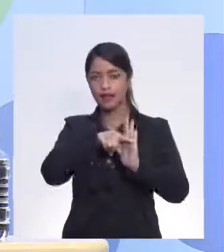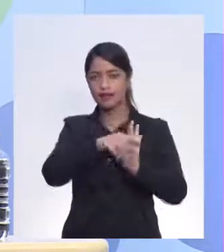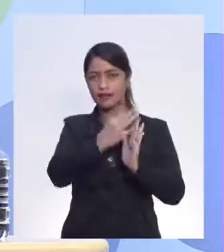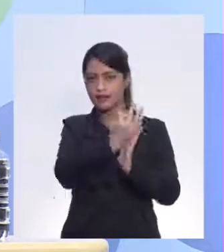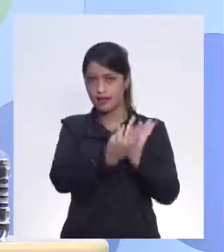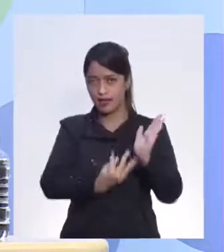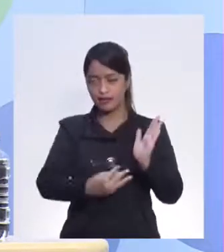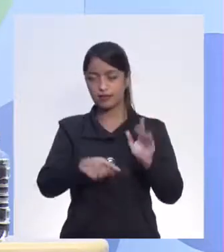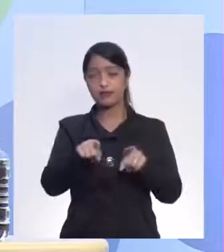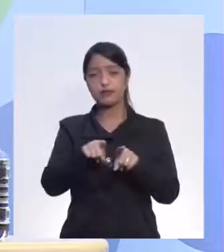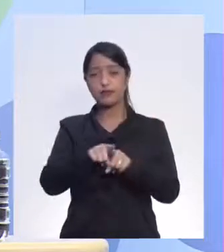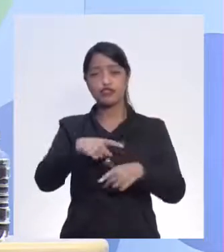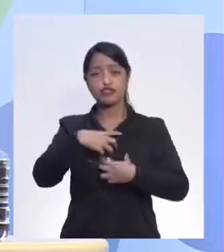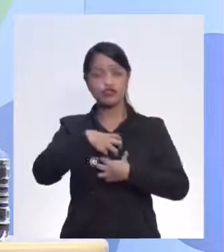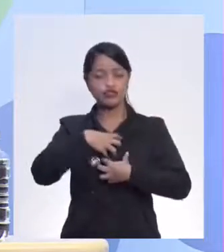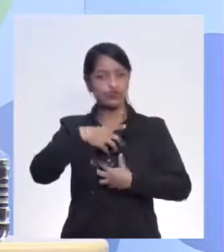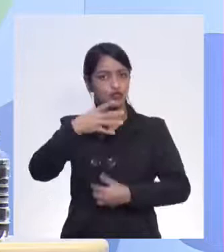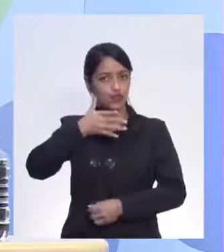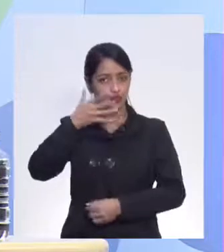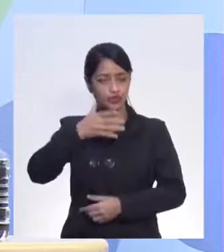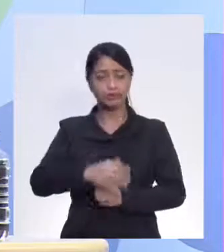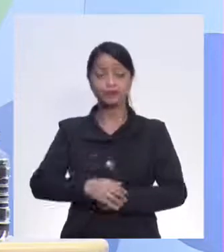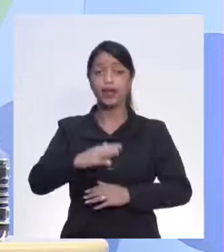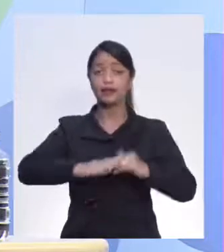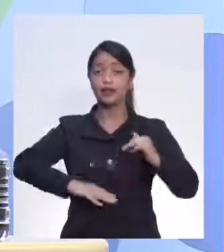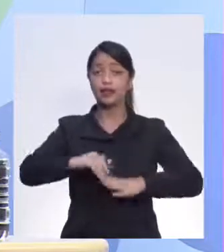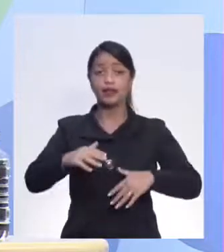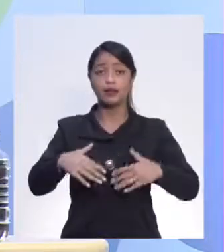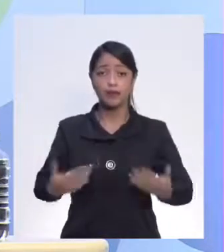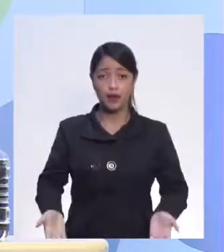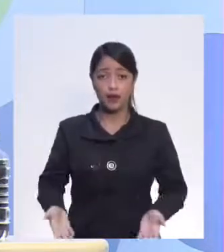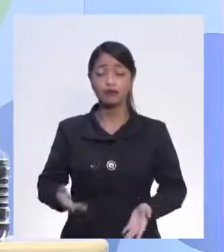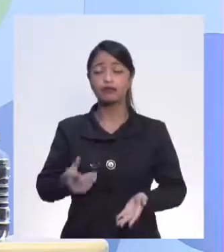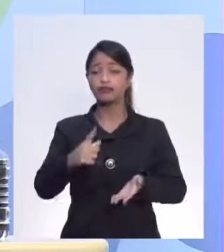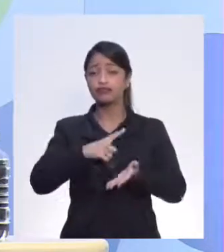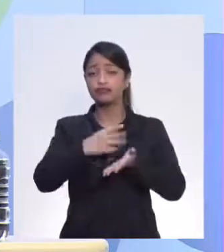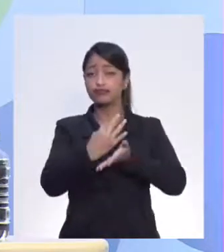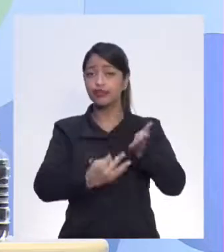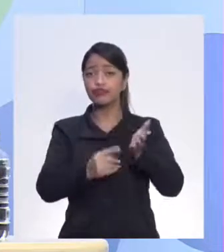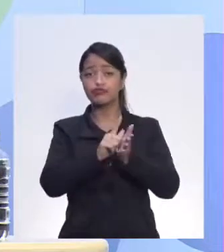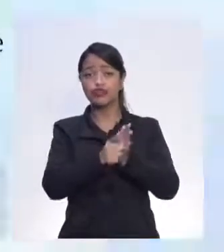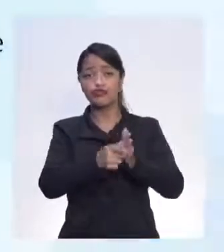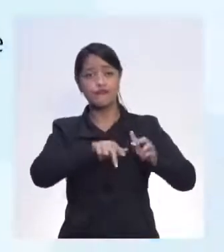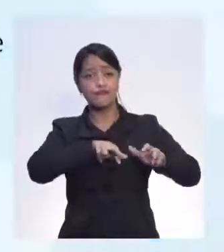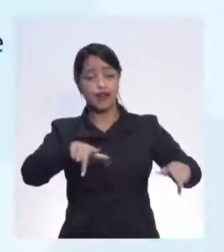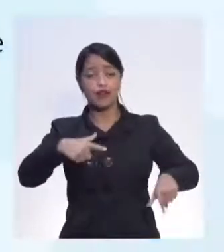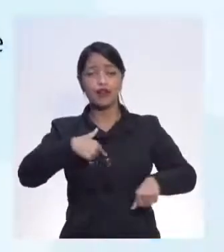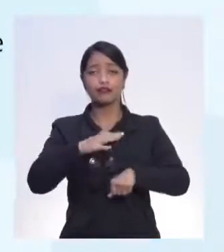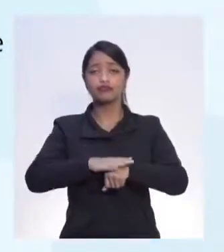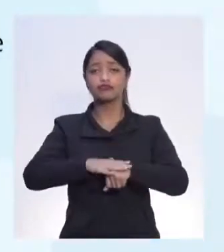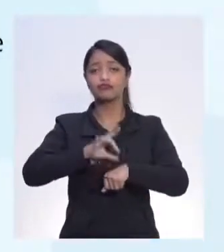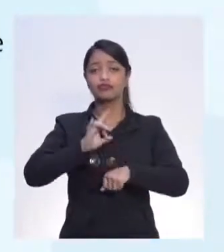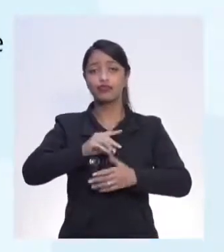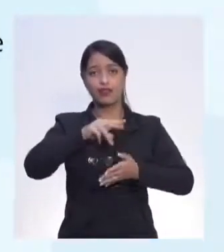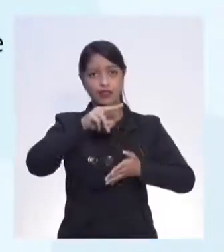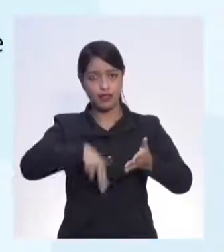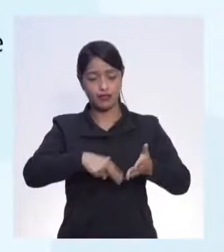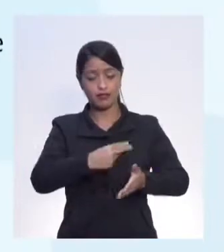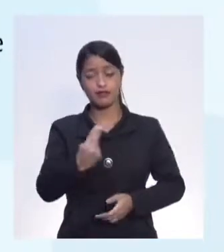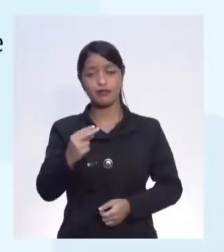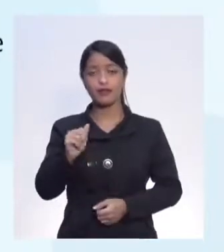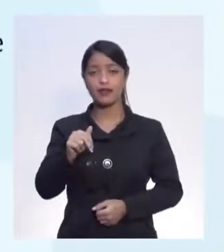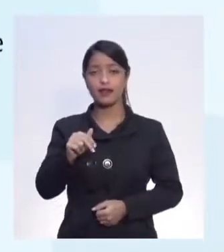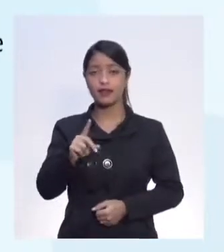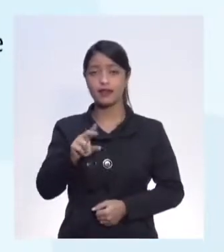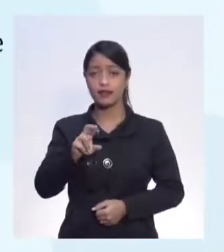e habilidade. Ler de forma autônoma textos de gêneros variados. Eu sou a professora Andréa, que vocês conhecem, e eu vou mediar a